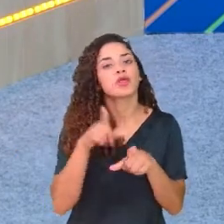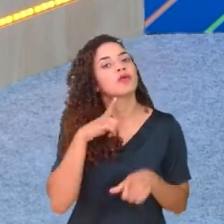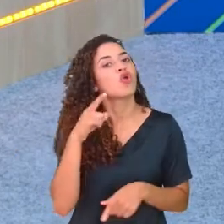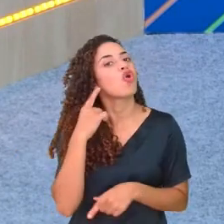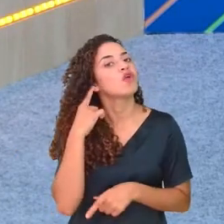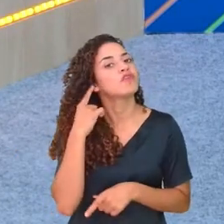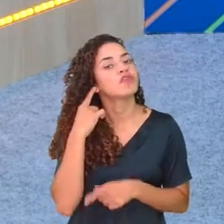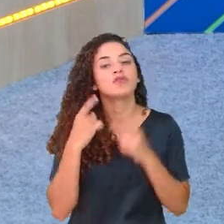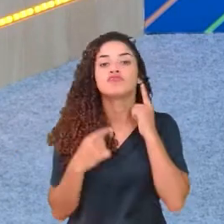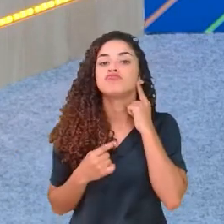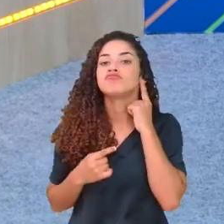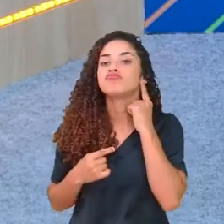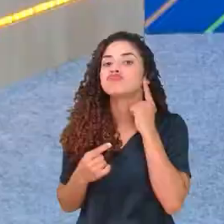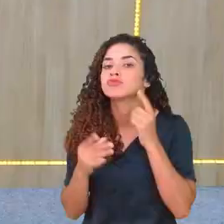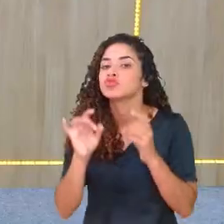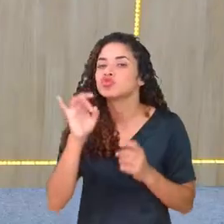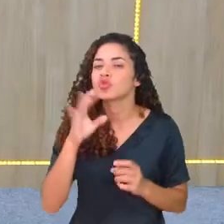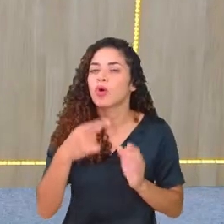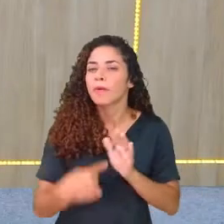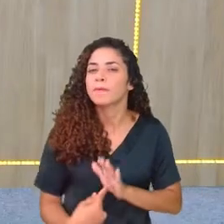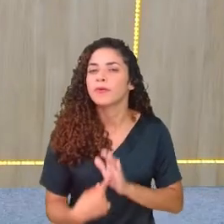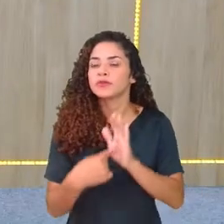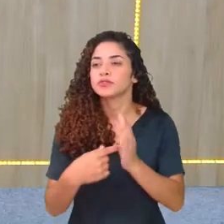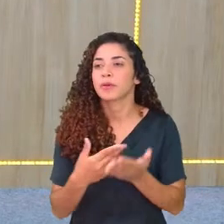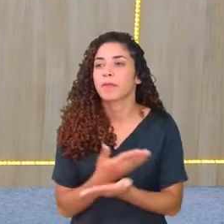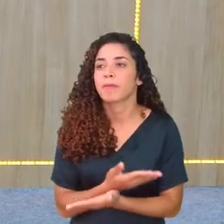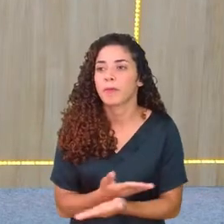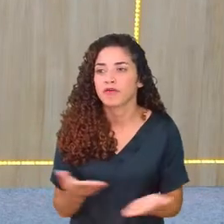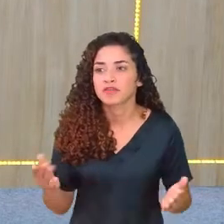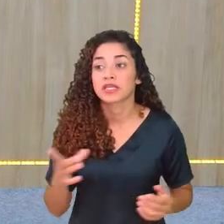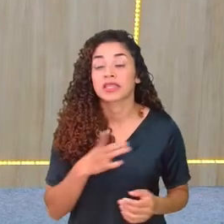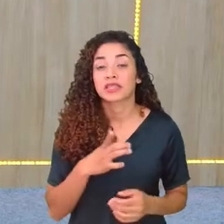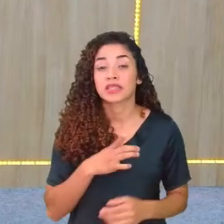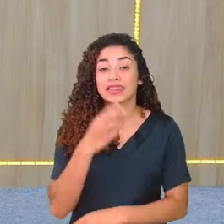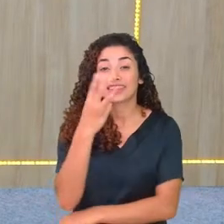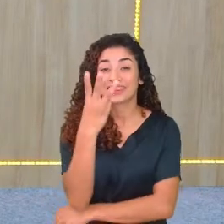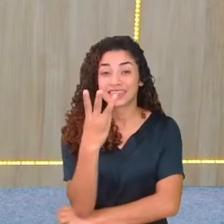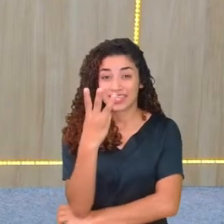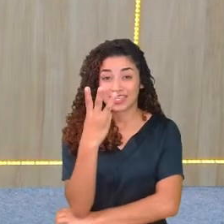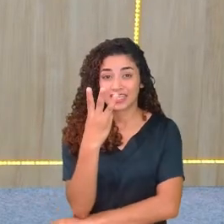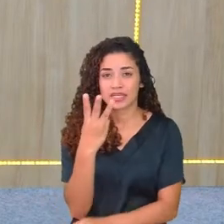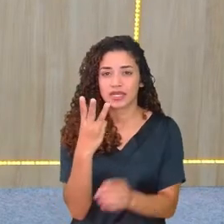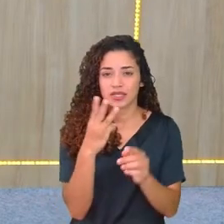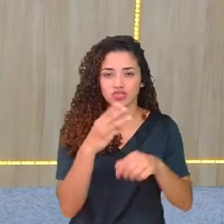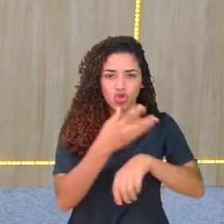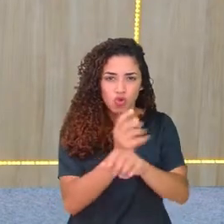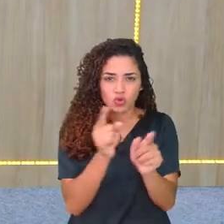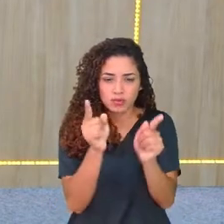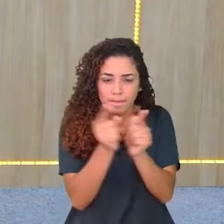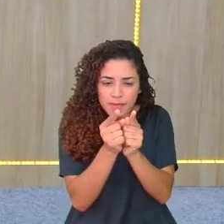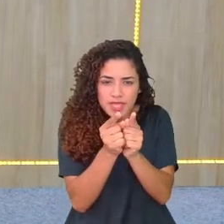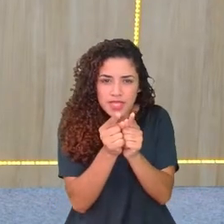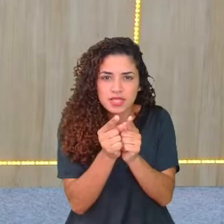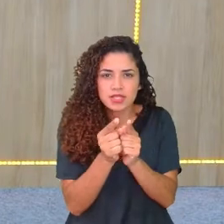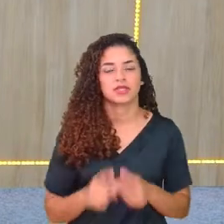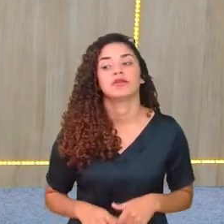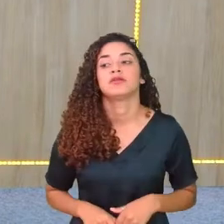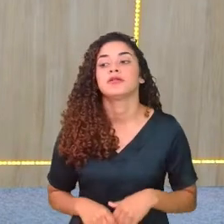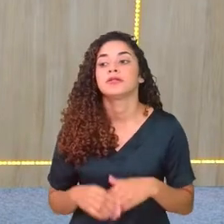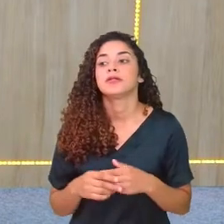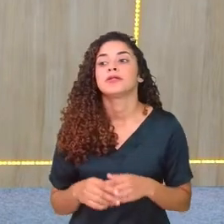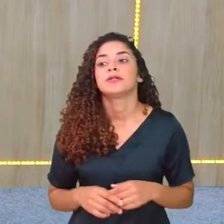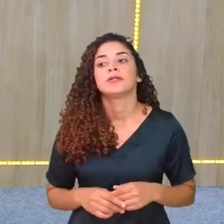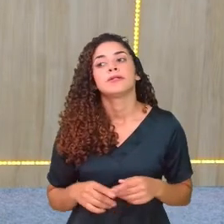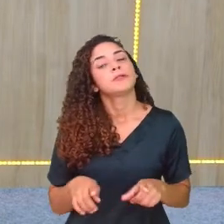vou só mostrar a vocês a questão do ouvido, que tem os 3 menores ossinhos do nosso corpo. Então, aqui, a